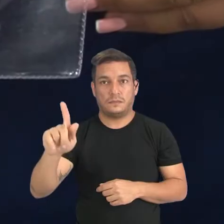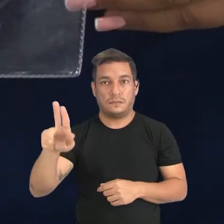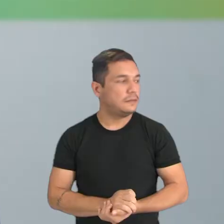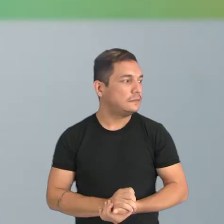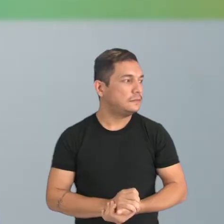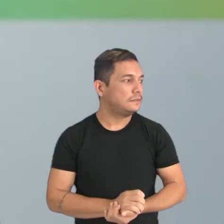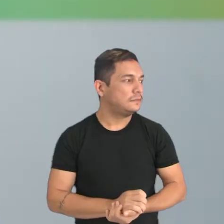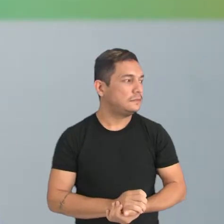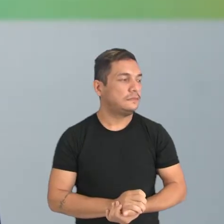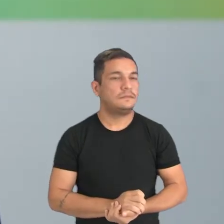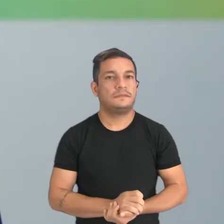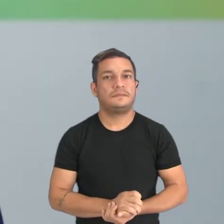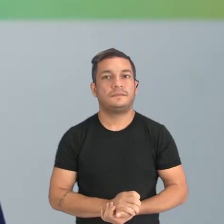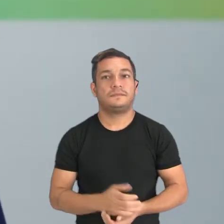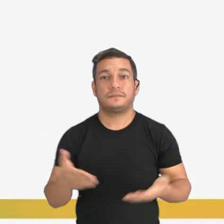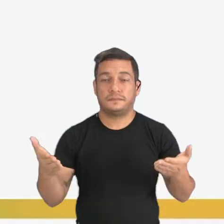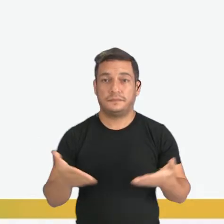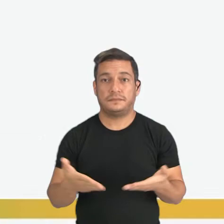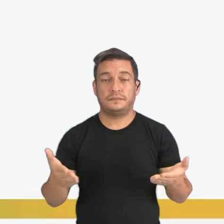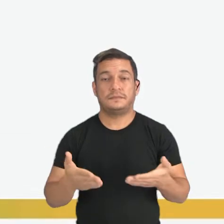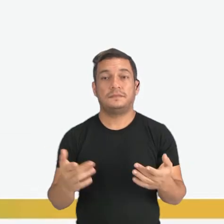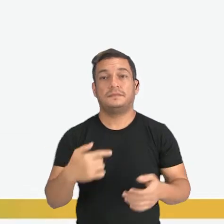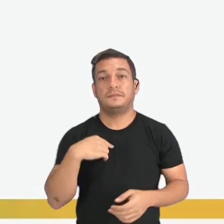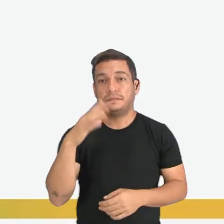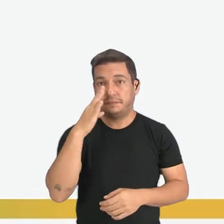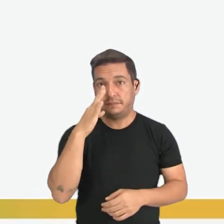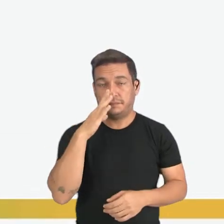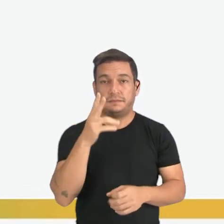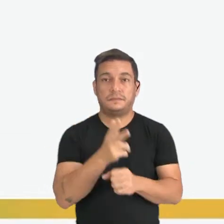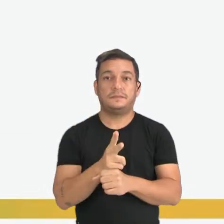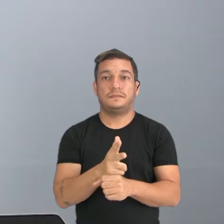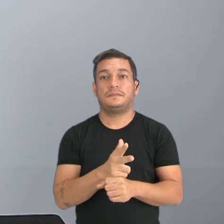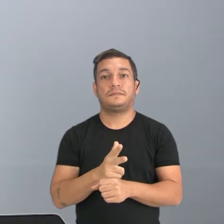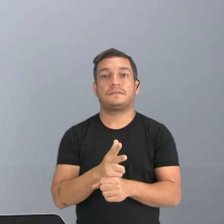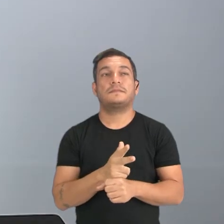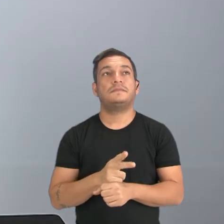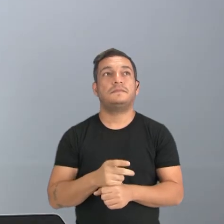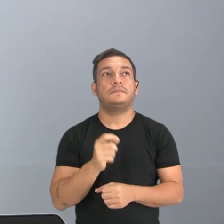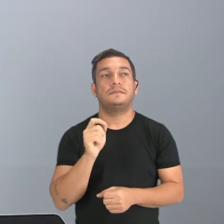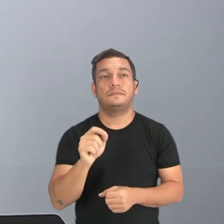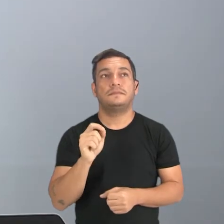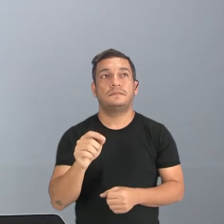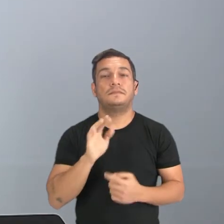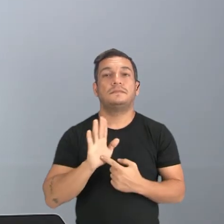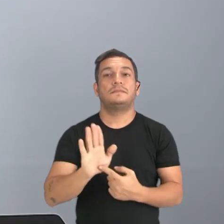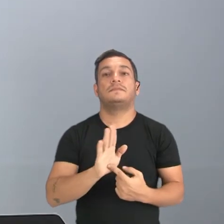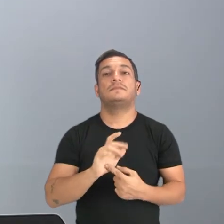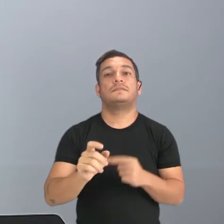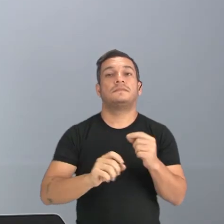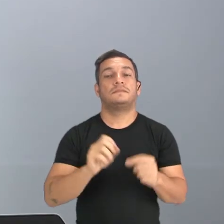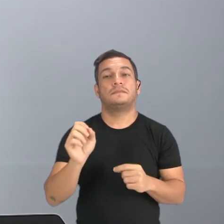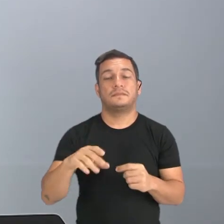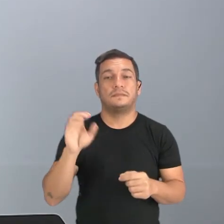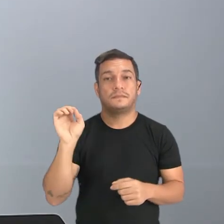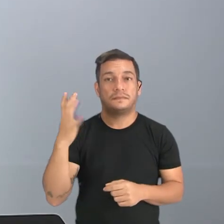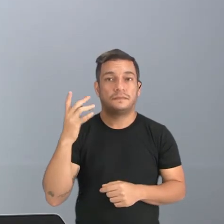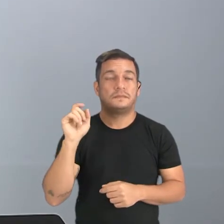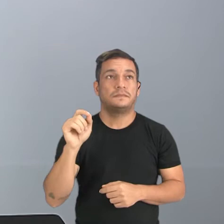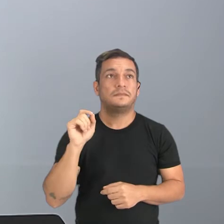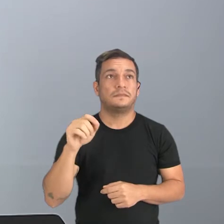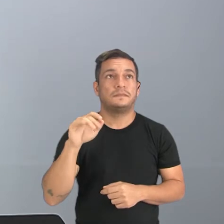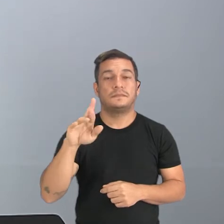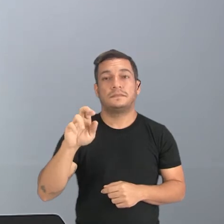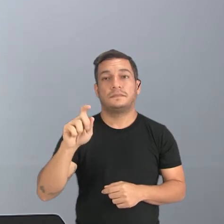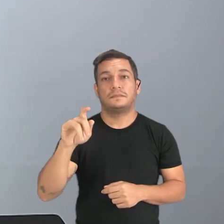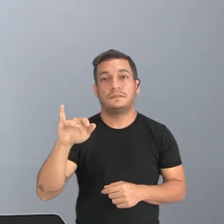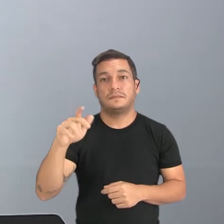certo? Então, agora, vamos assistir a um vídeo que mostra os efeitos da radiação